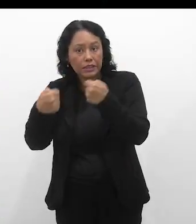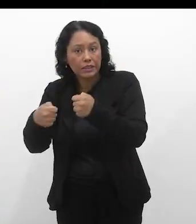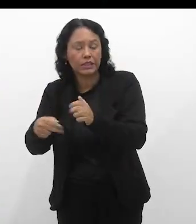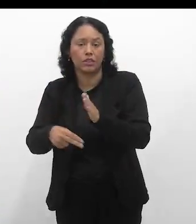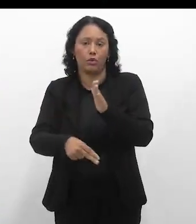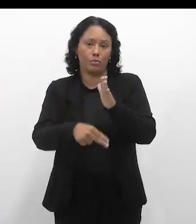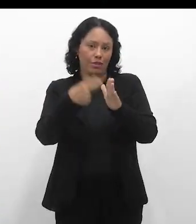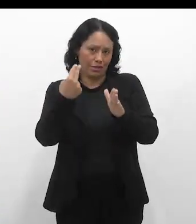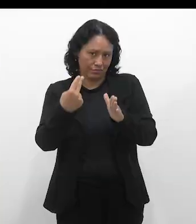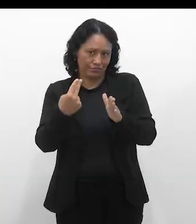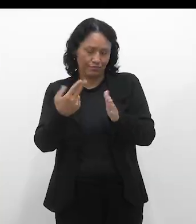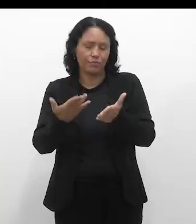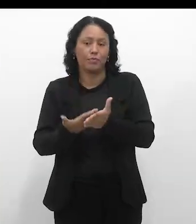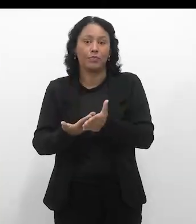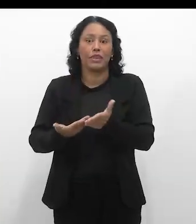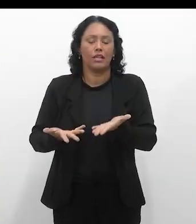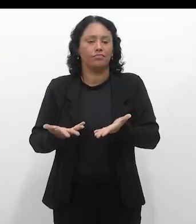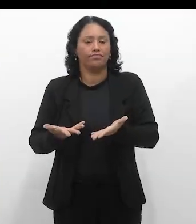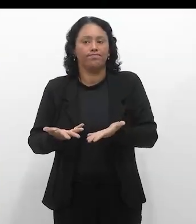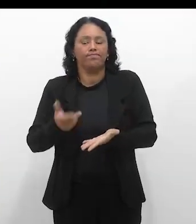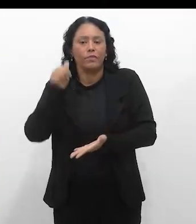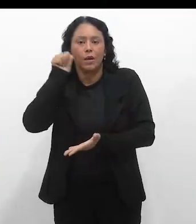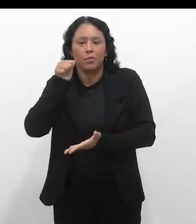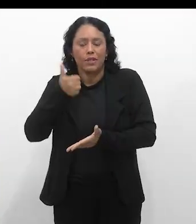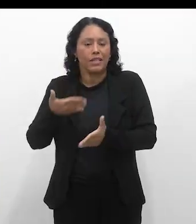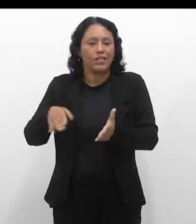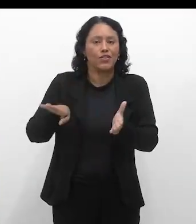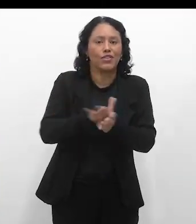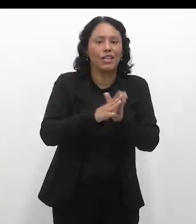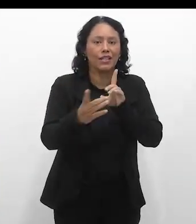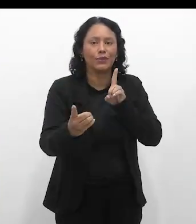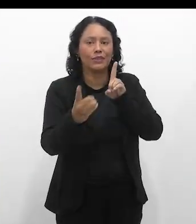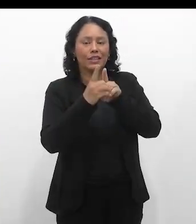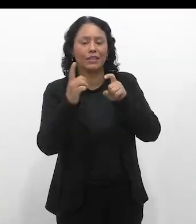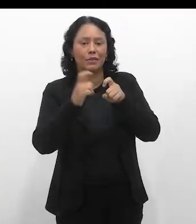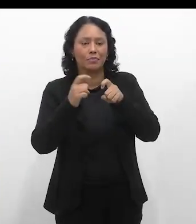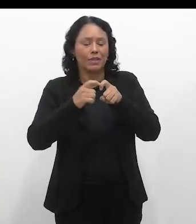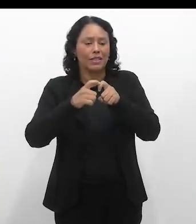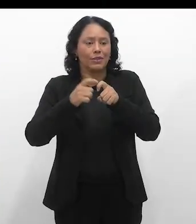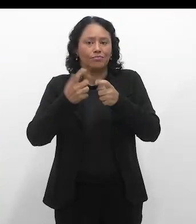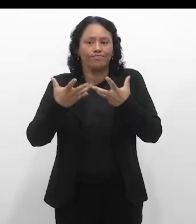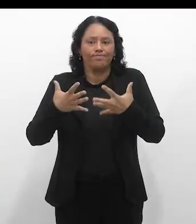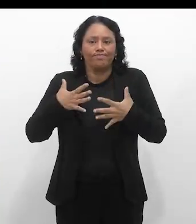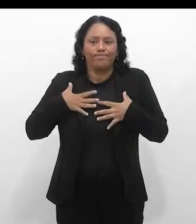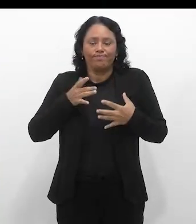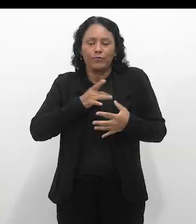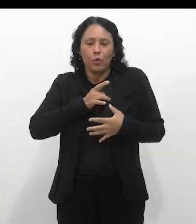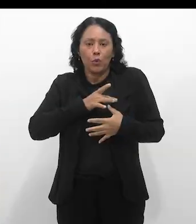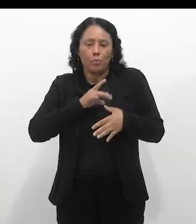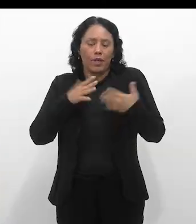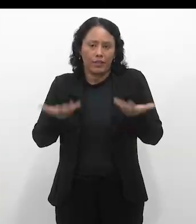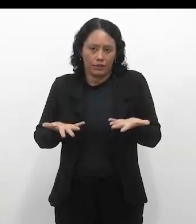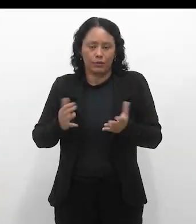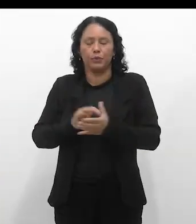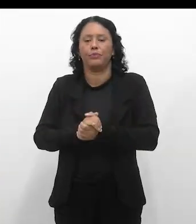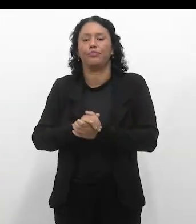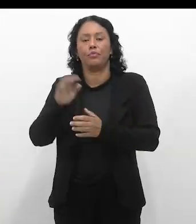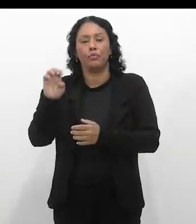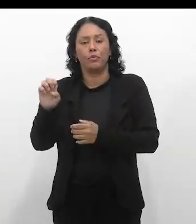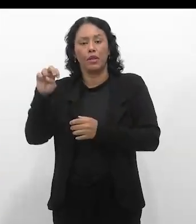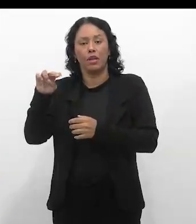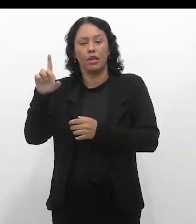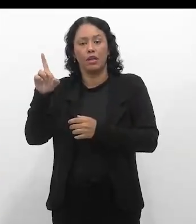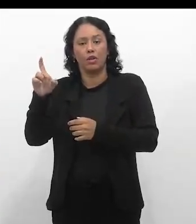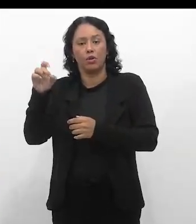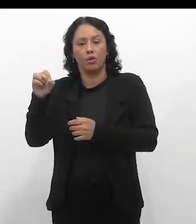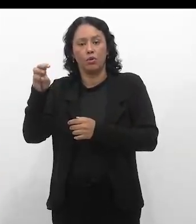precisa, porque ela chega muito assustada. A endometriose, quando ela é profunda,